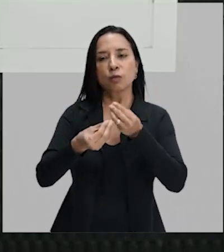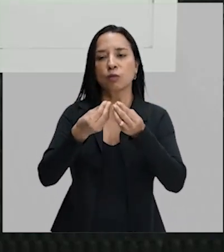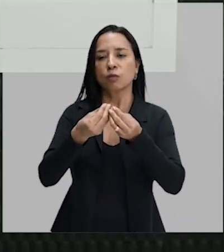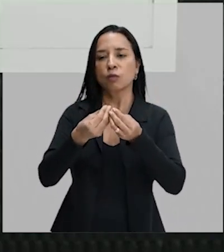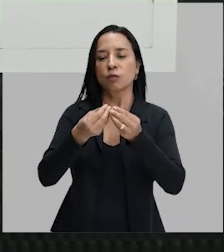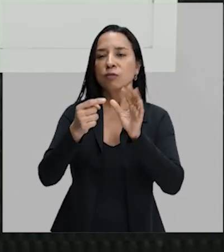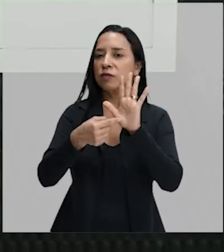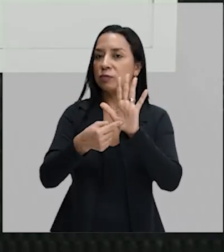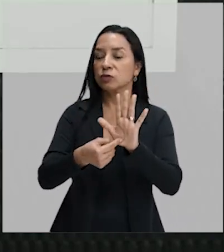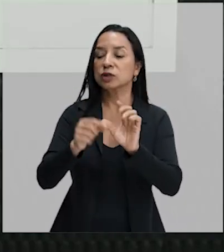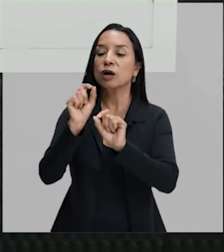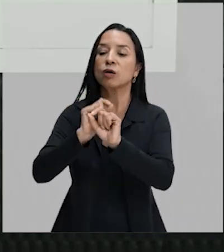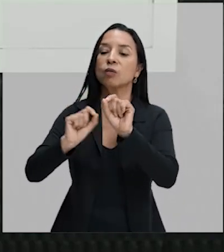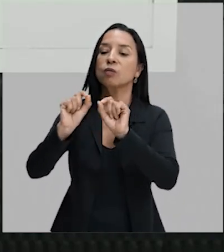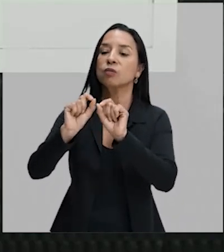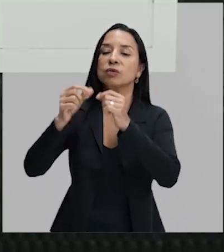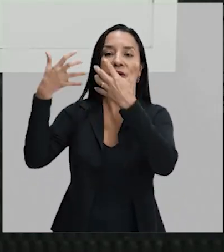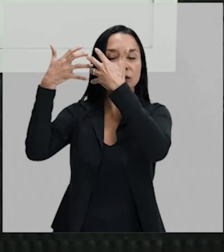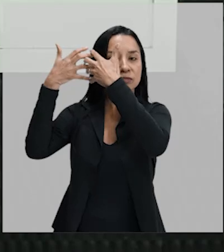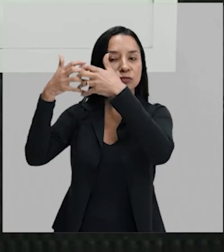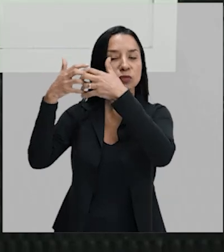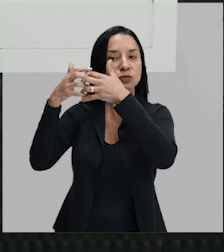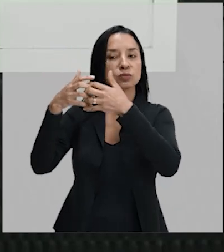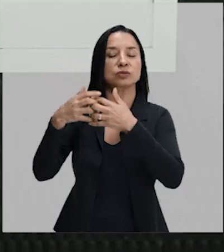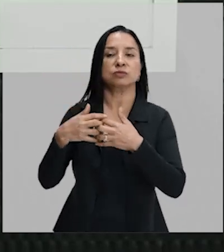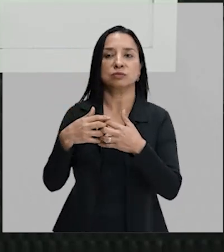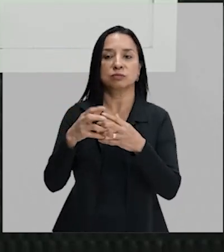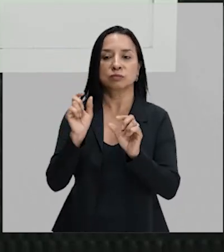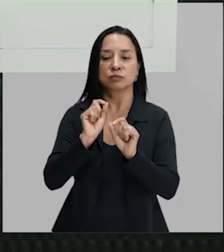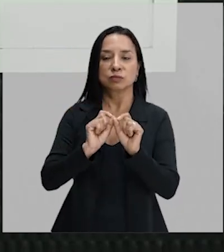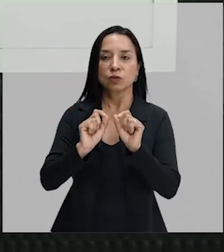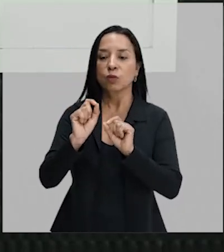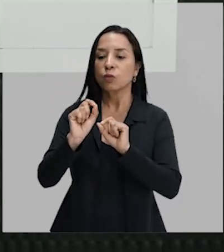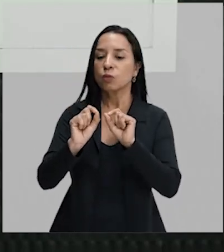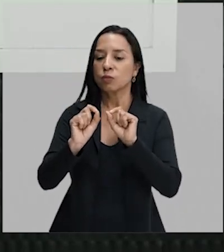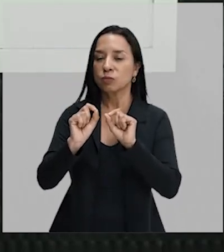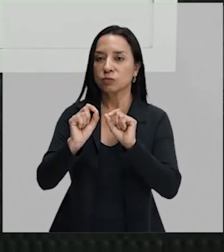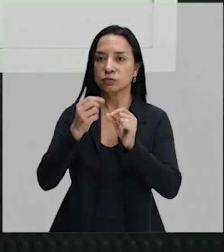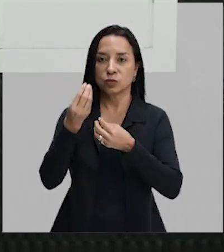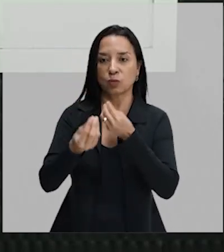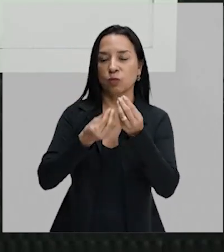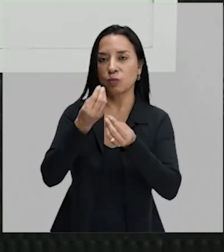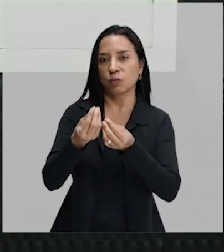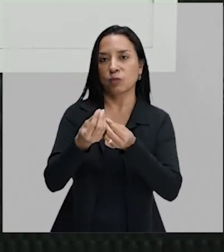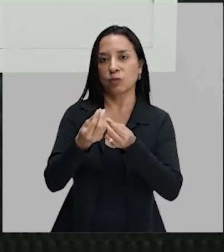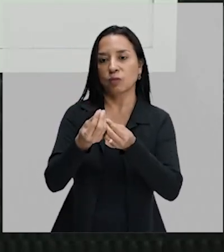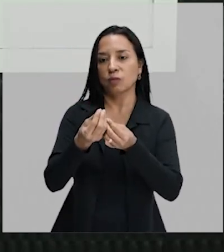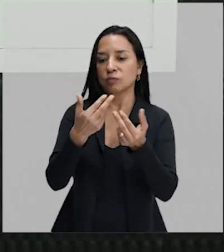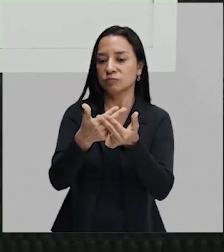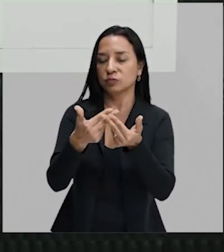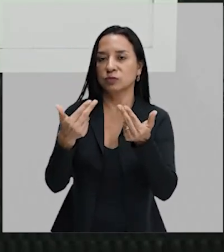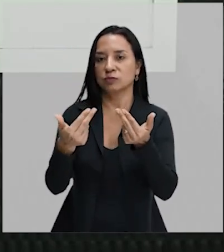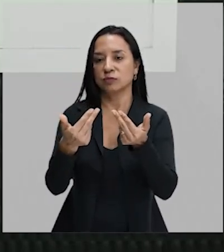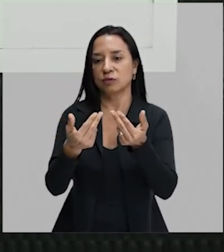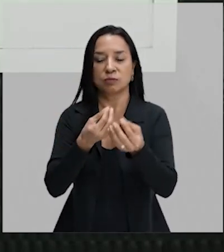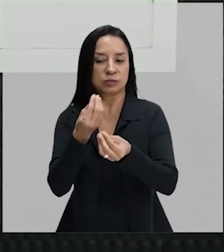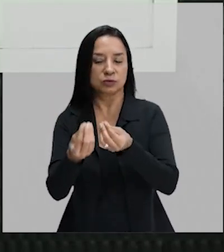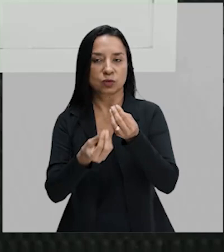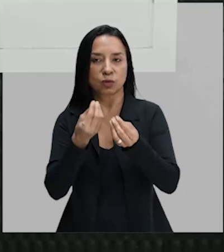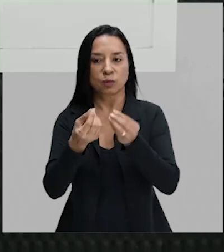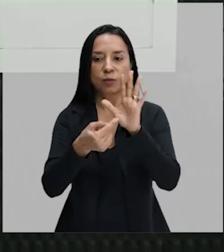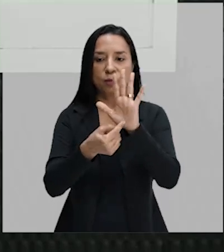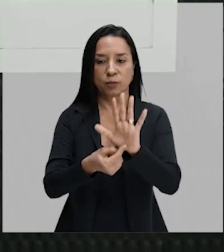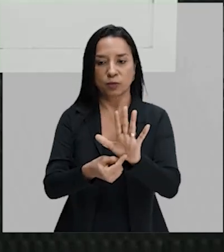que você vai, de forma latente, adequada, coerente, demonstrar